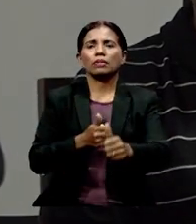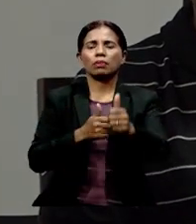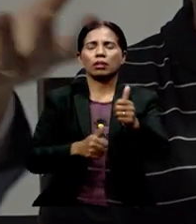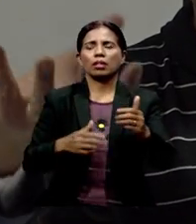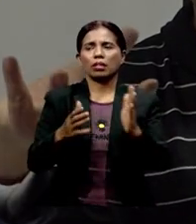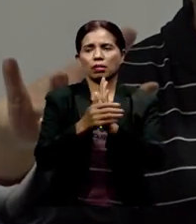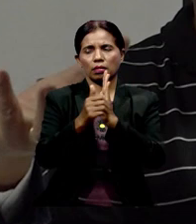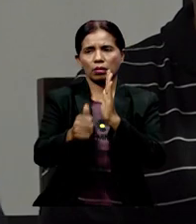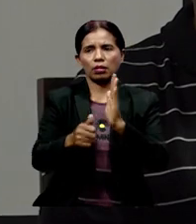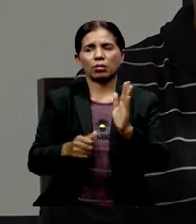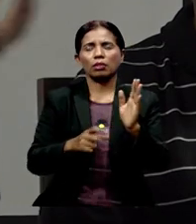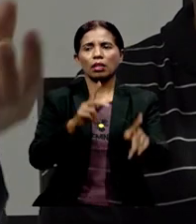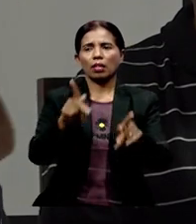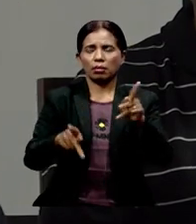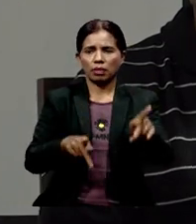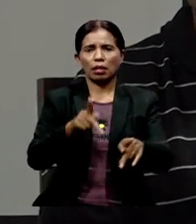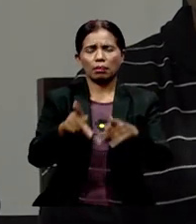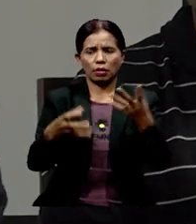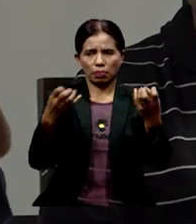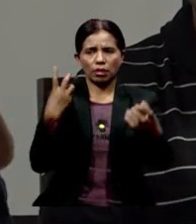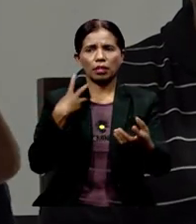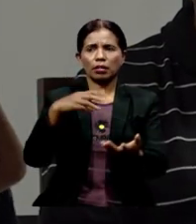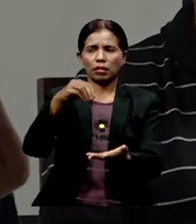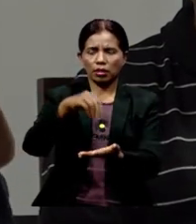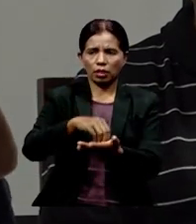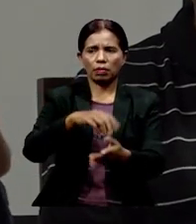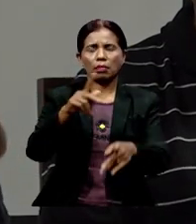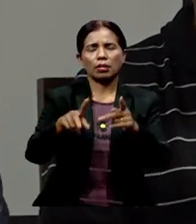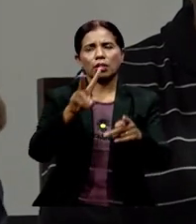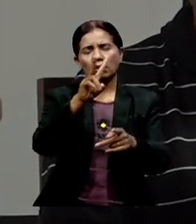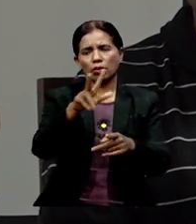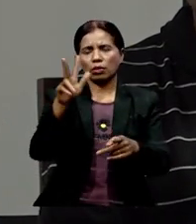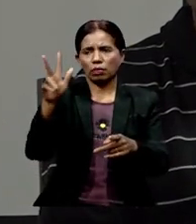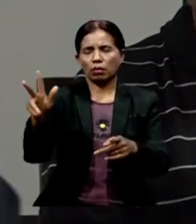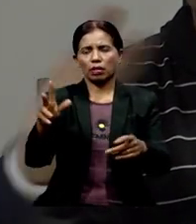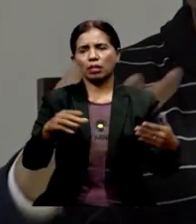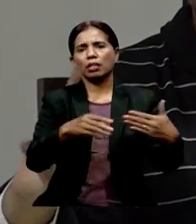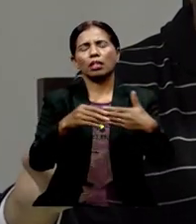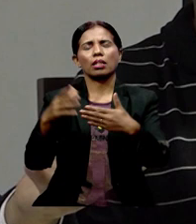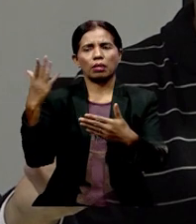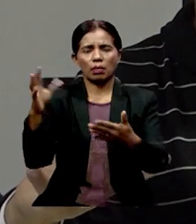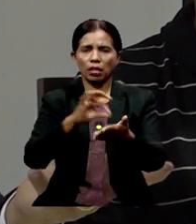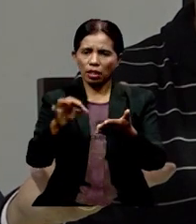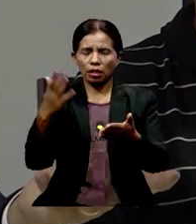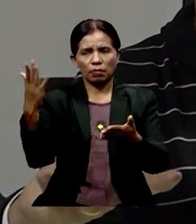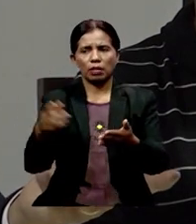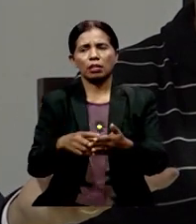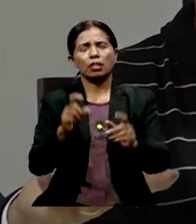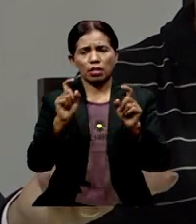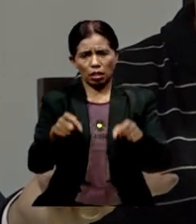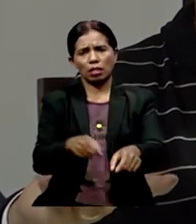capacidade, tuir proporção população, se a população não é para, que está na rua, na internet, mas dirige, não vai, é, tem que